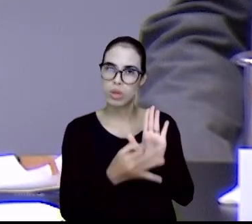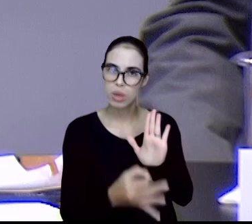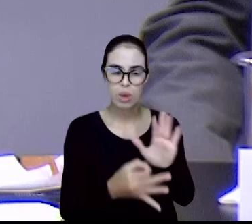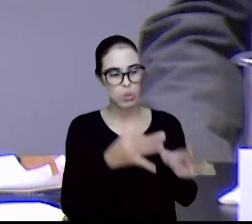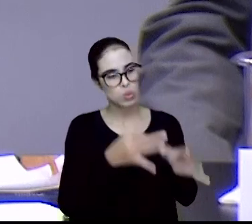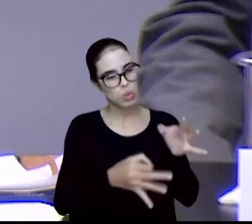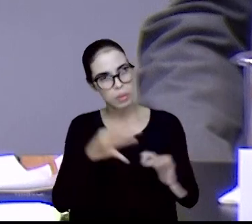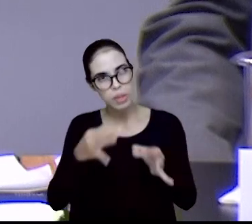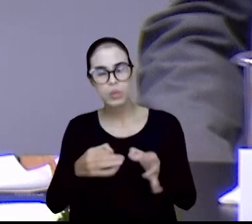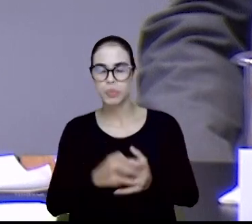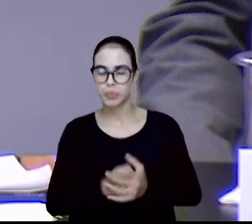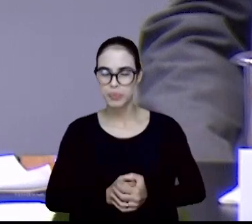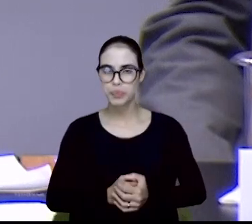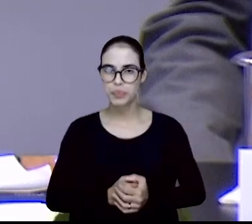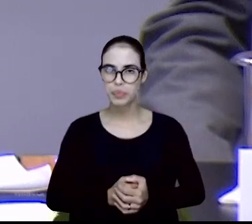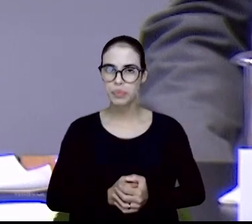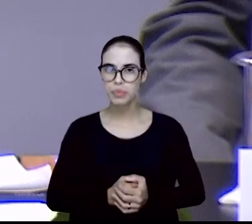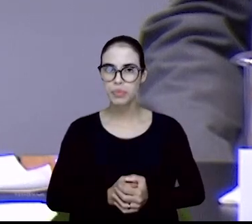1, 2.